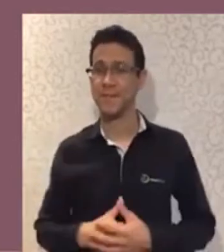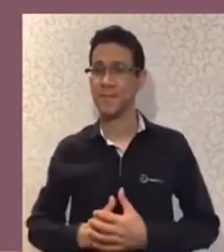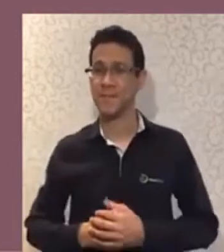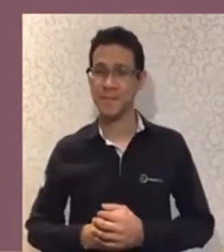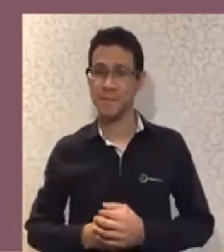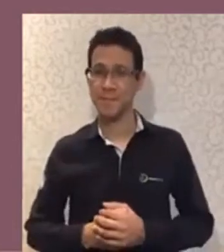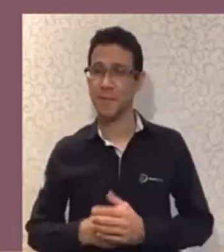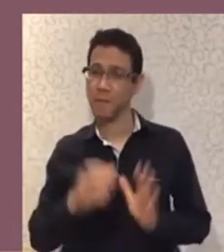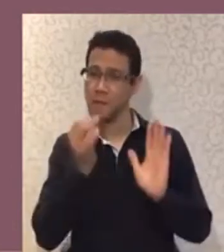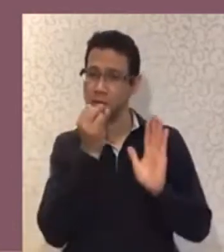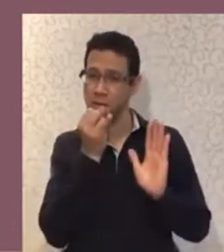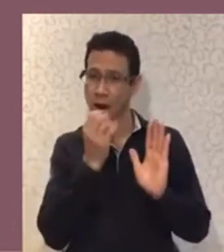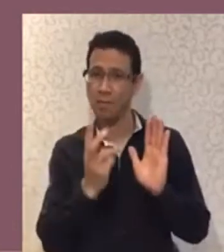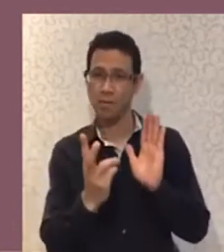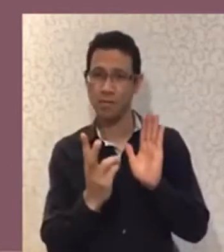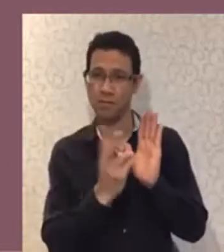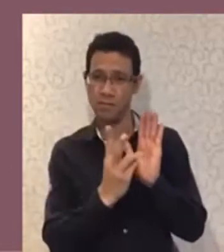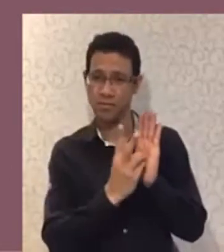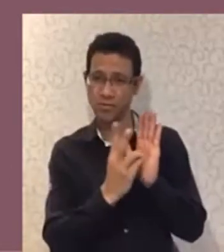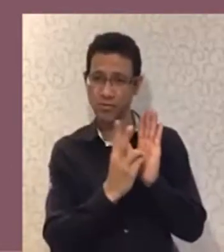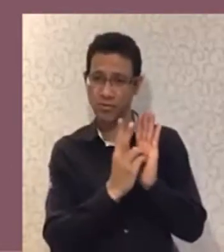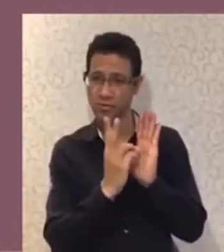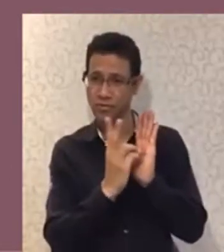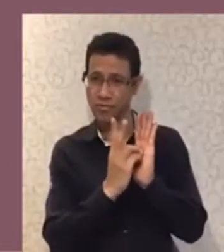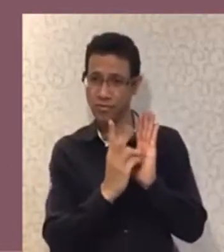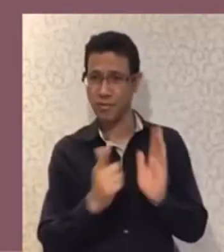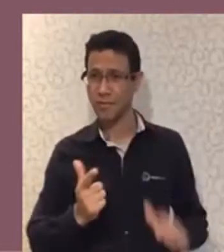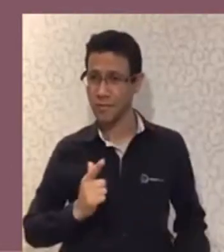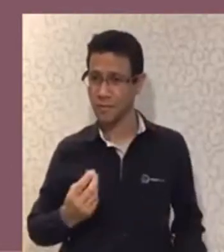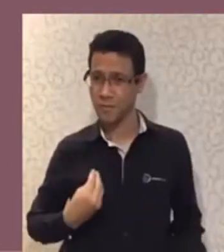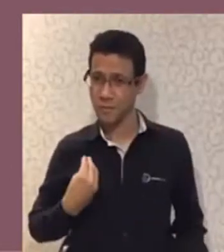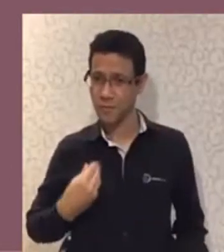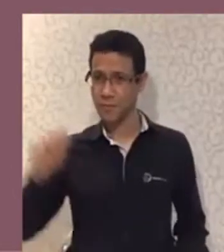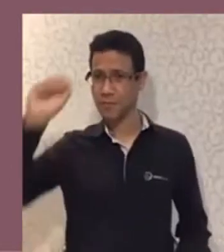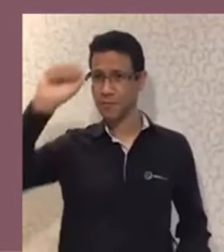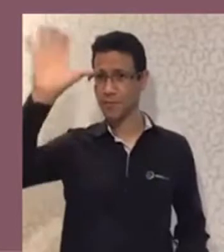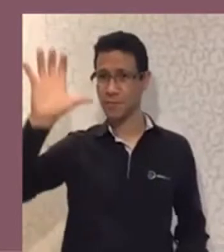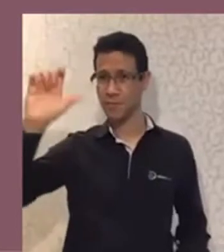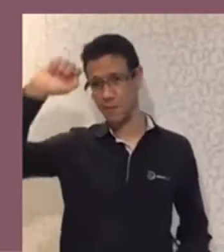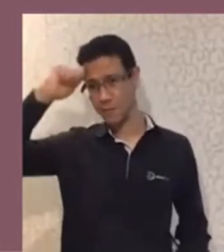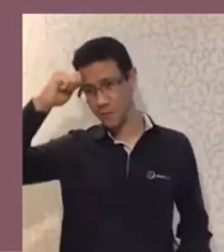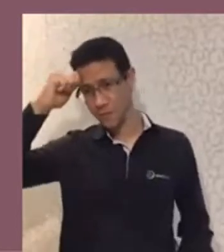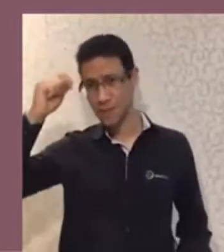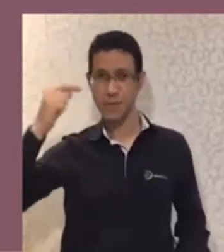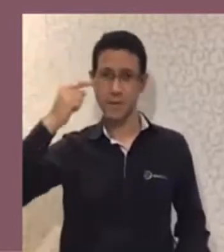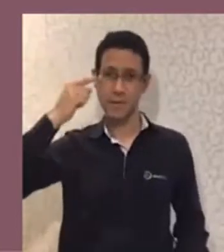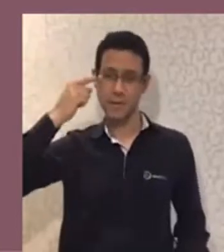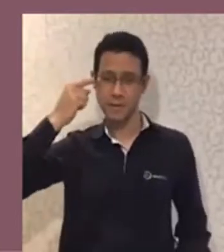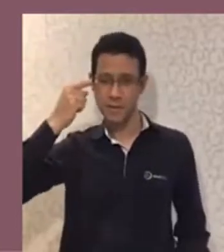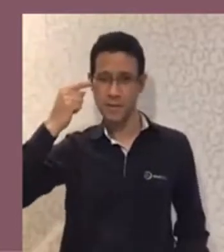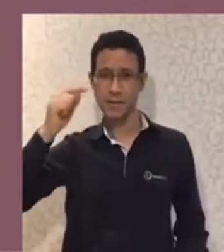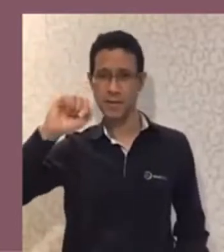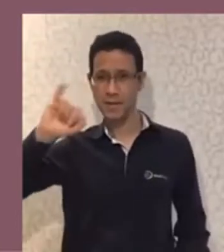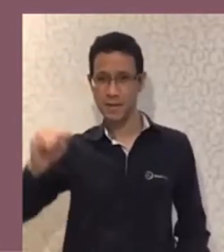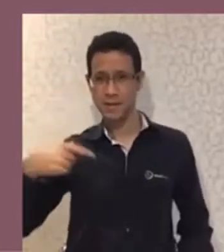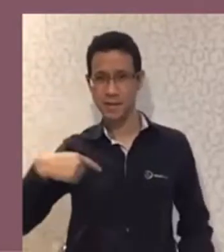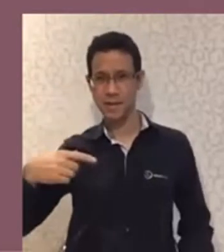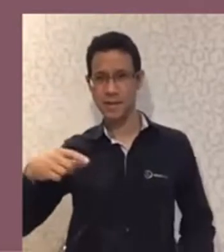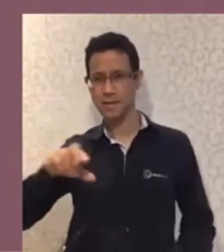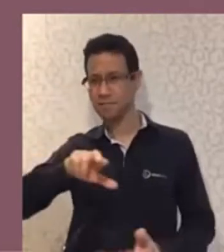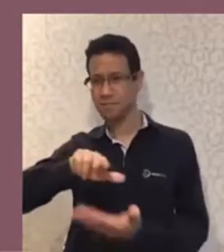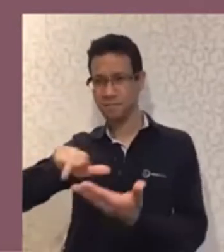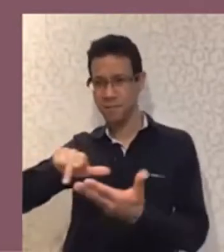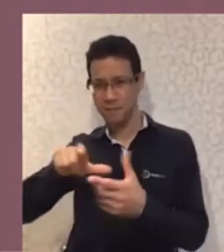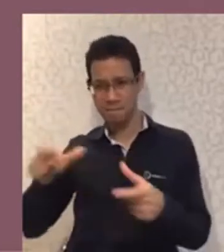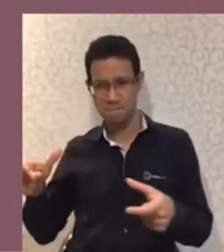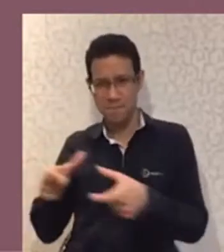indígenas, afrodescendentes, eurodescendentes, descendentes de asiáticos, ciganos, que é um grupo minoritário,